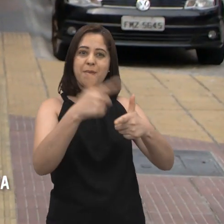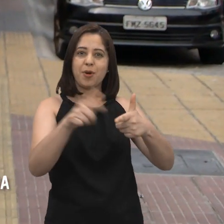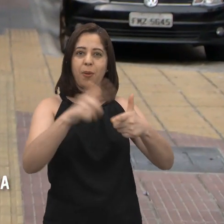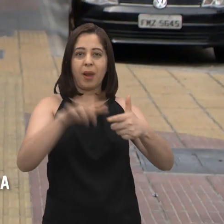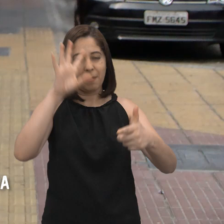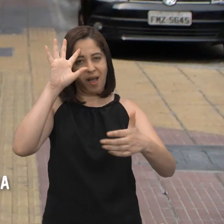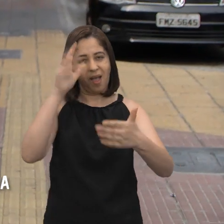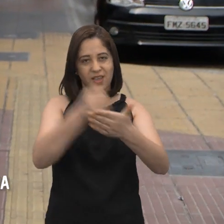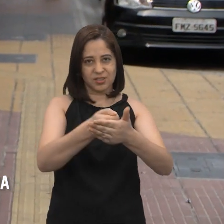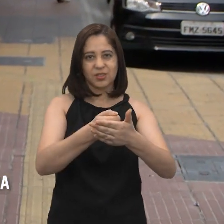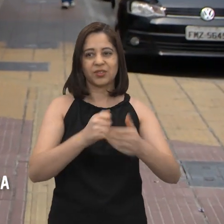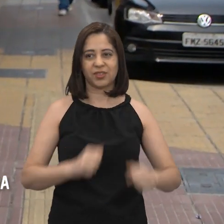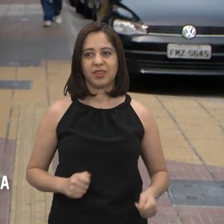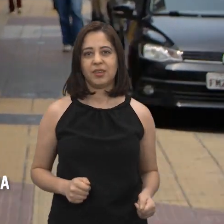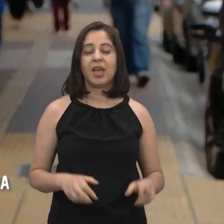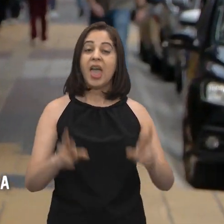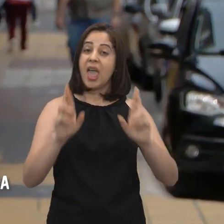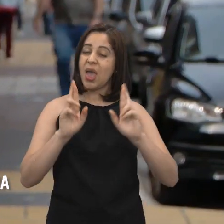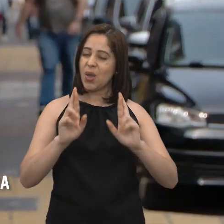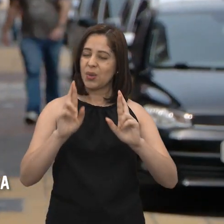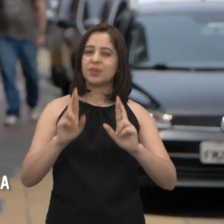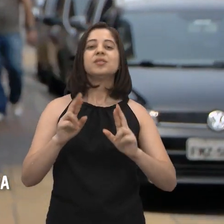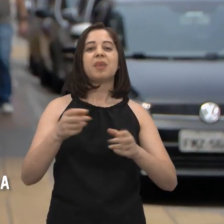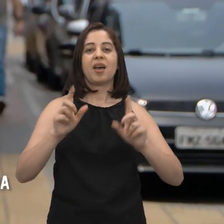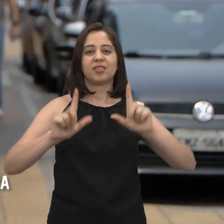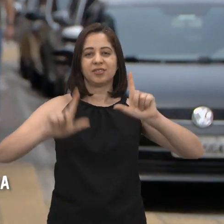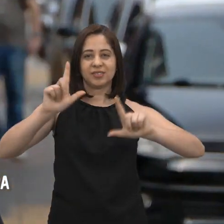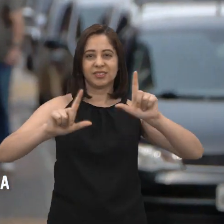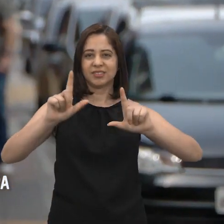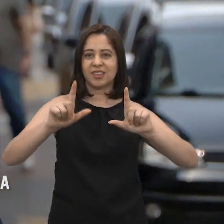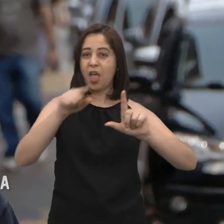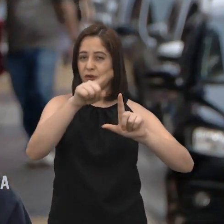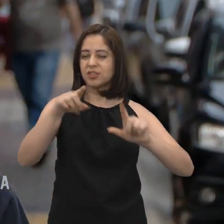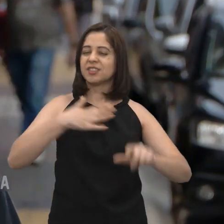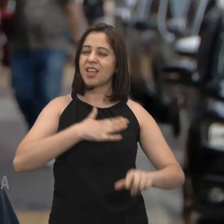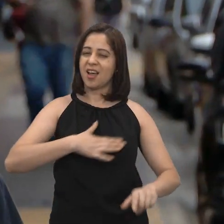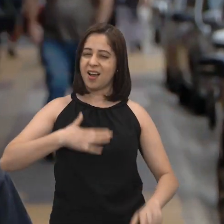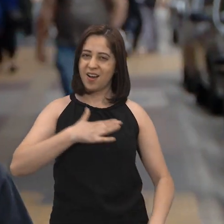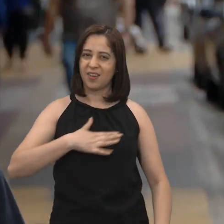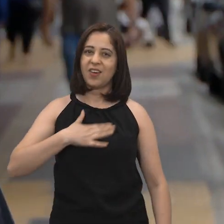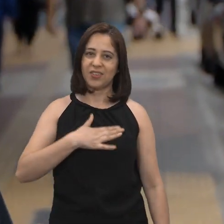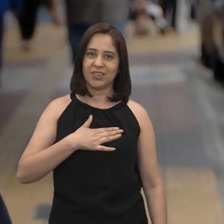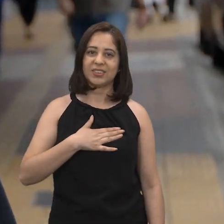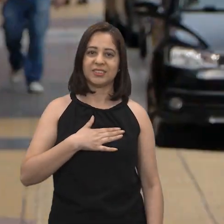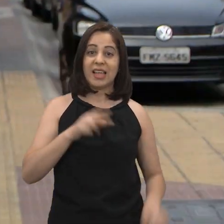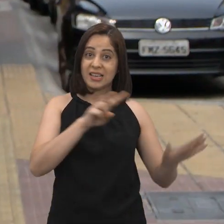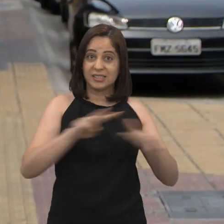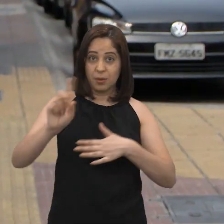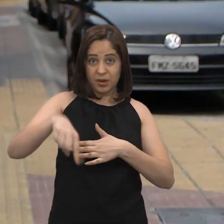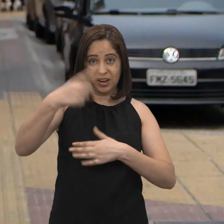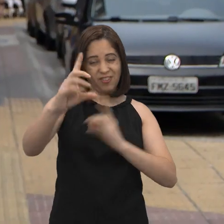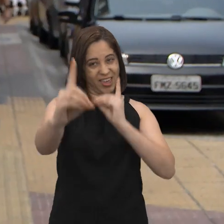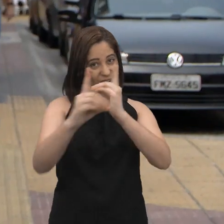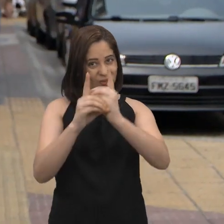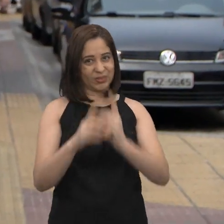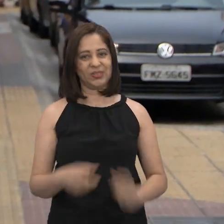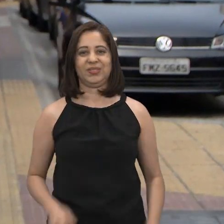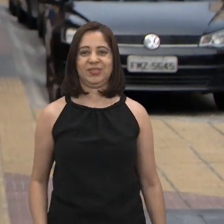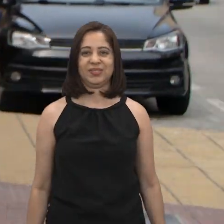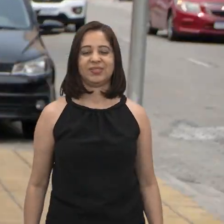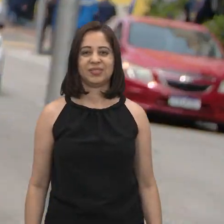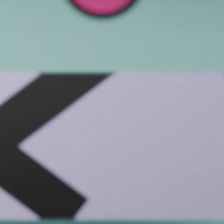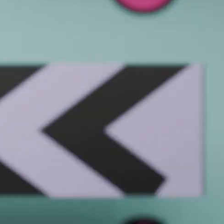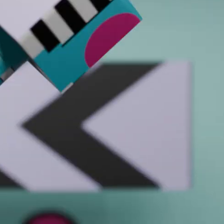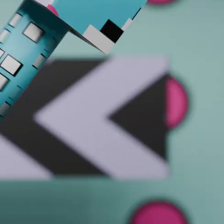solucionar problemas da nossa comunidade. Eu espero que o Câmara Repórter tenha sido interessantíssimo para você, como foi para mim, e semana que vem a gente está de